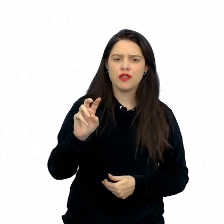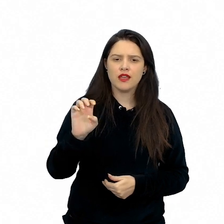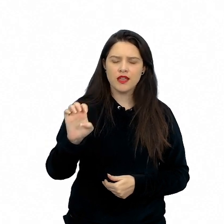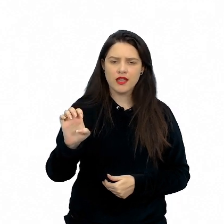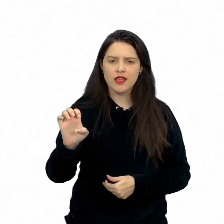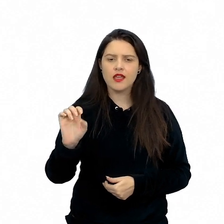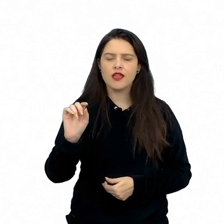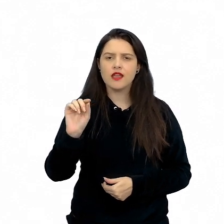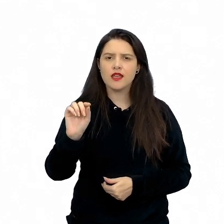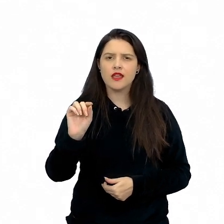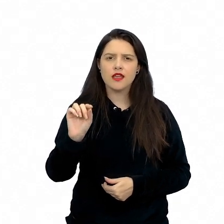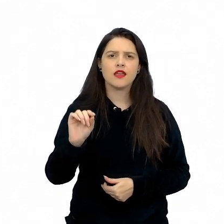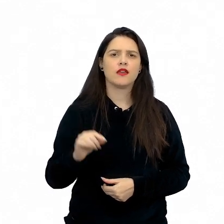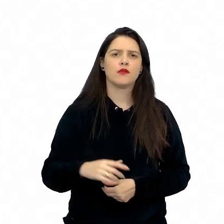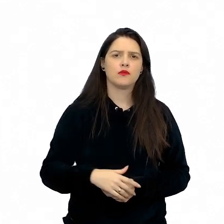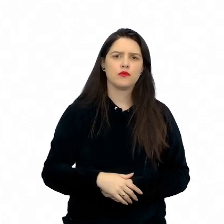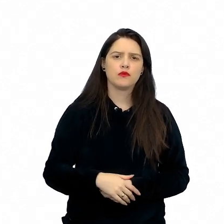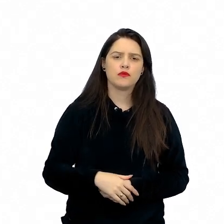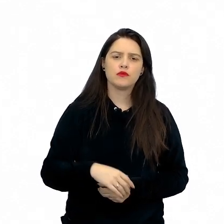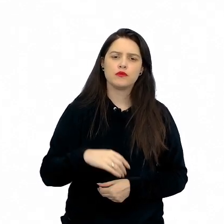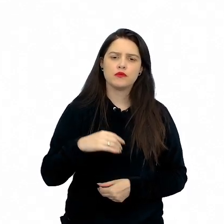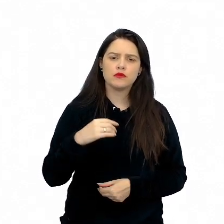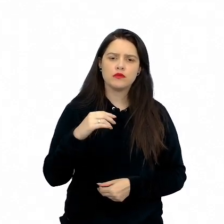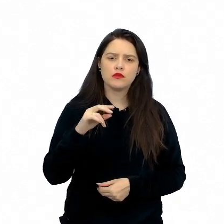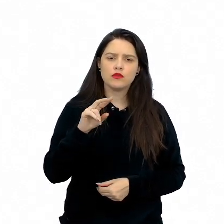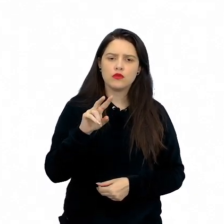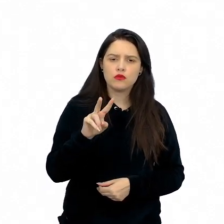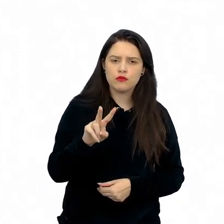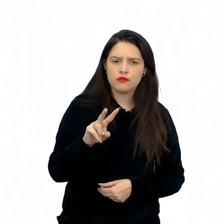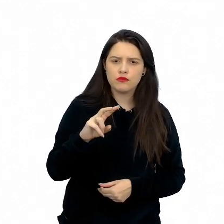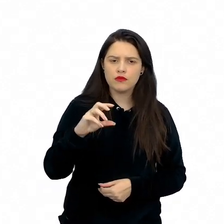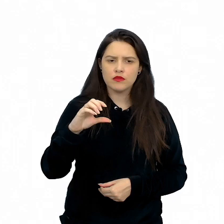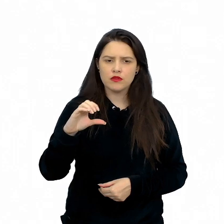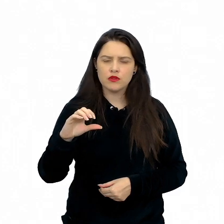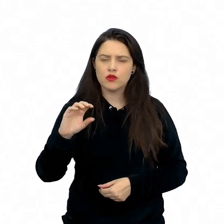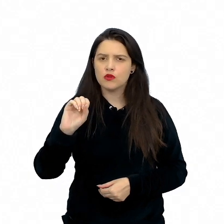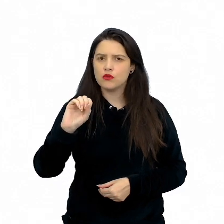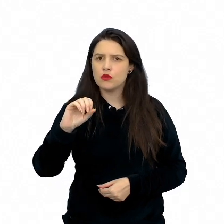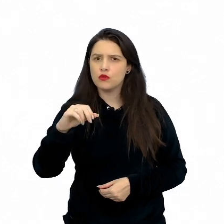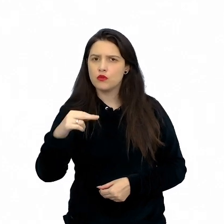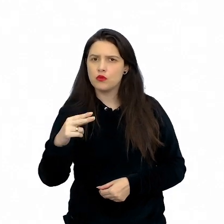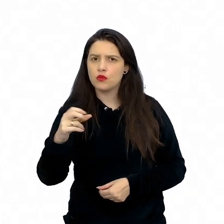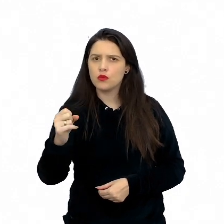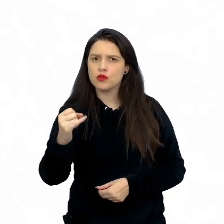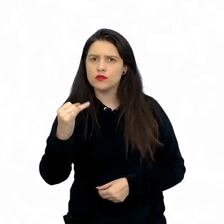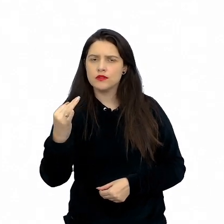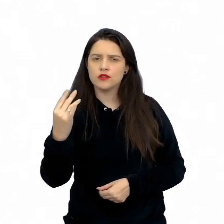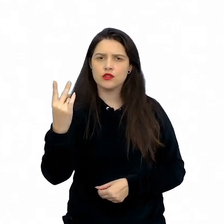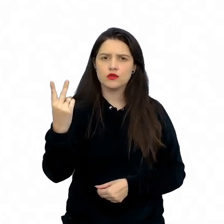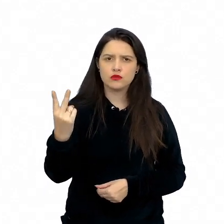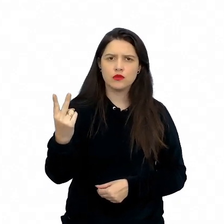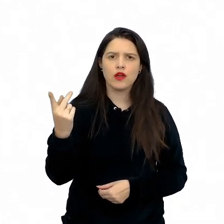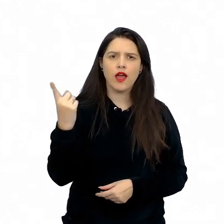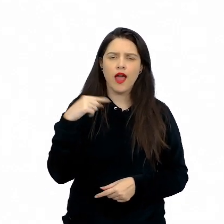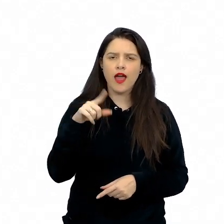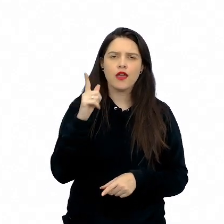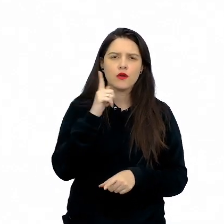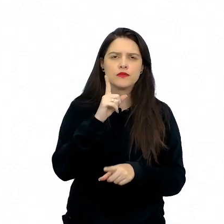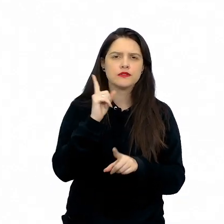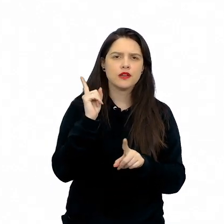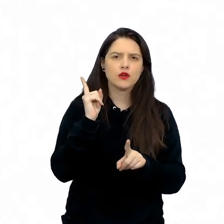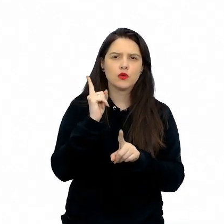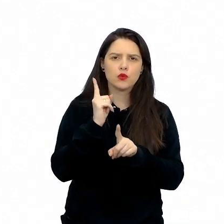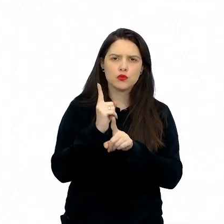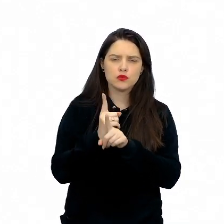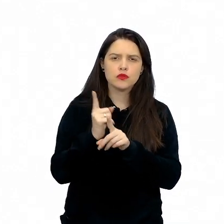4 raiz de 2, o CV, a atividade já deu, que é 10, e aí ele acha a altura